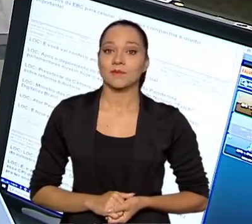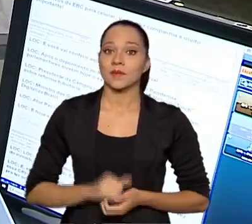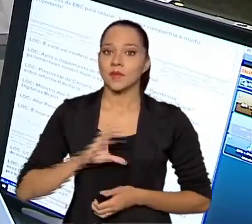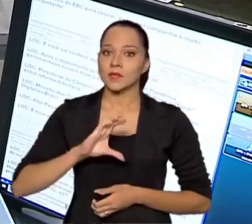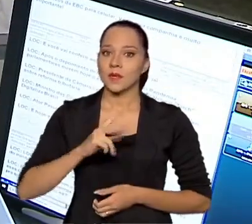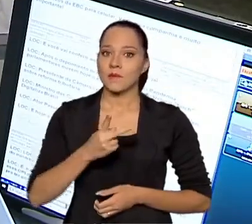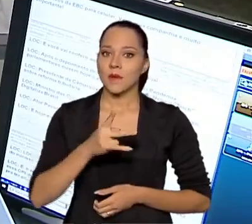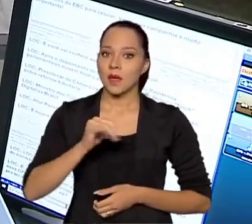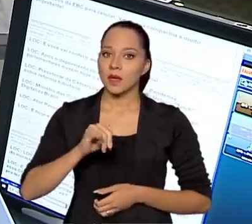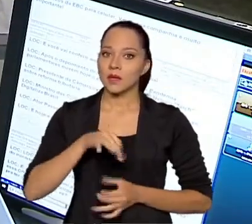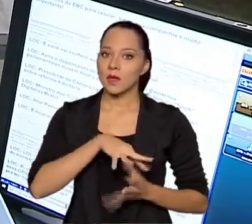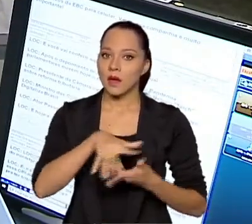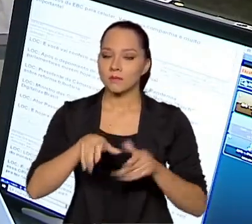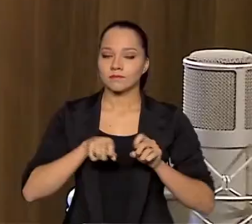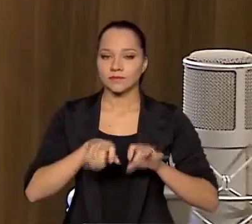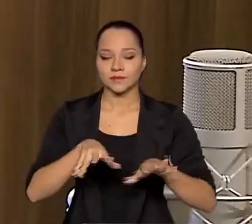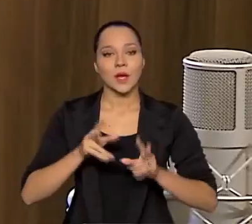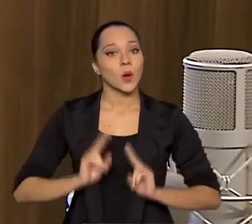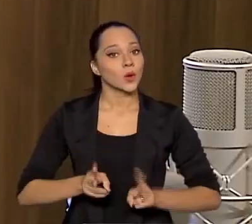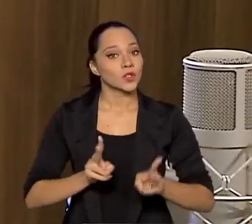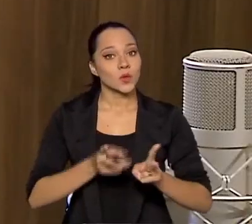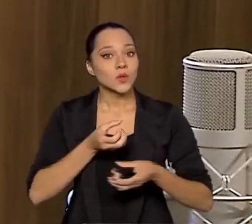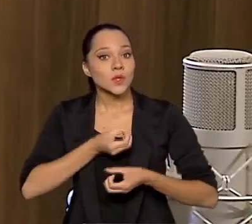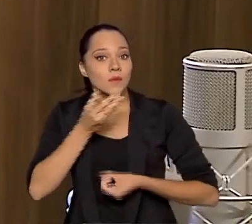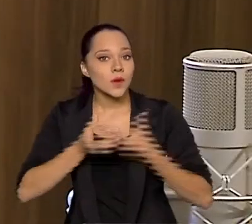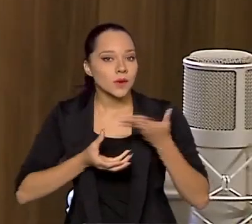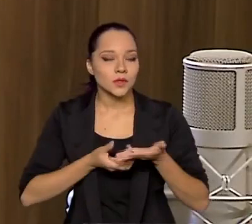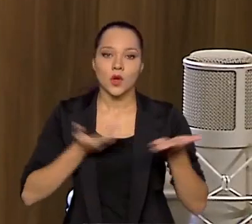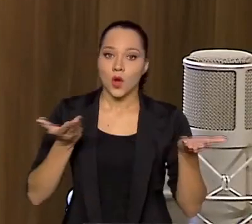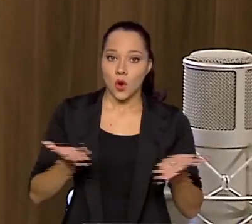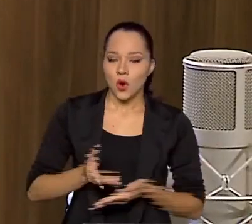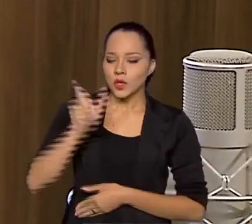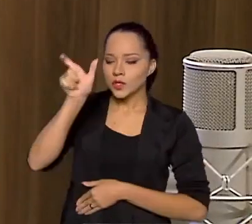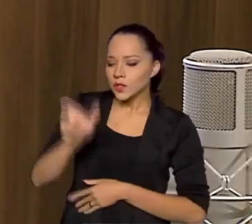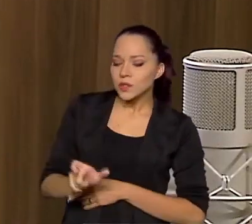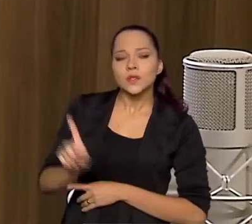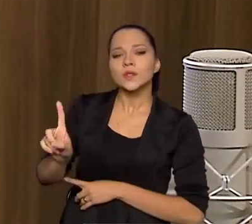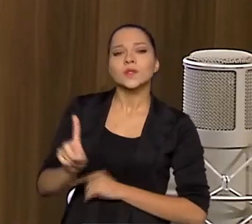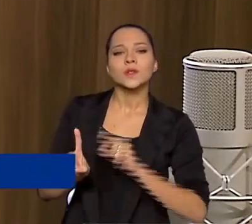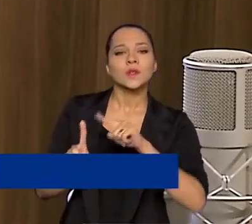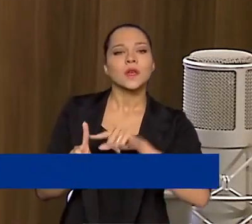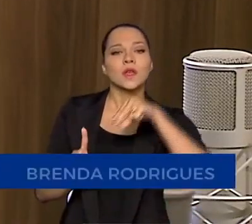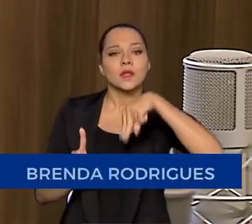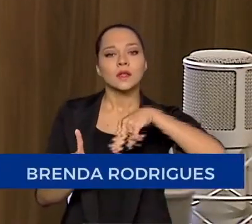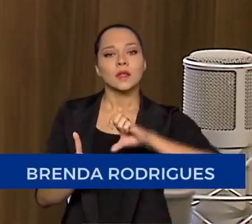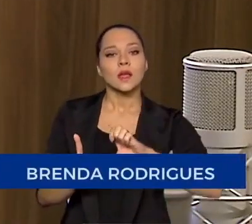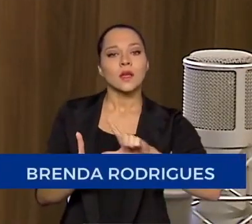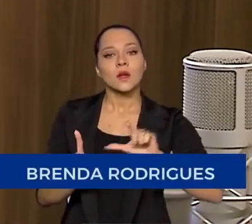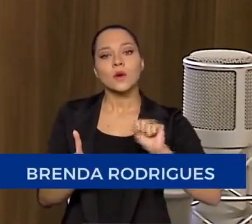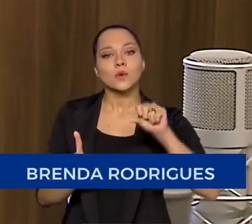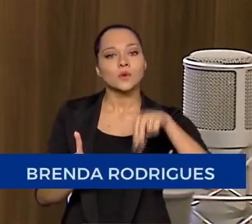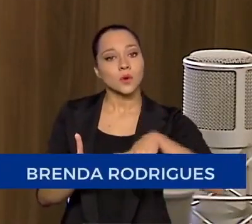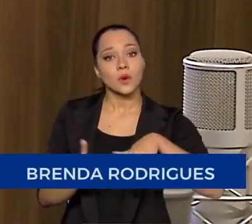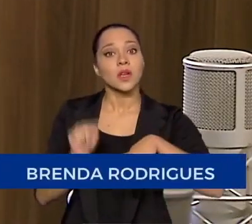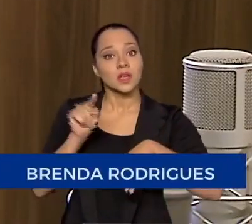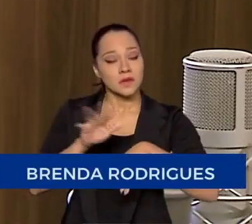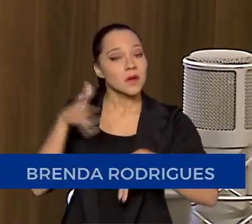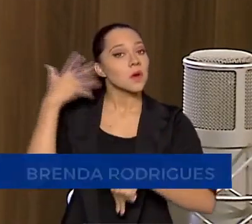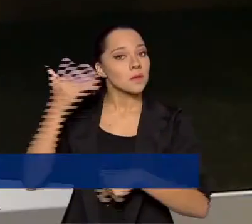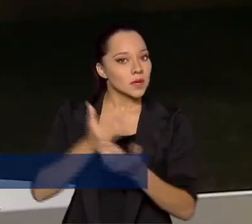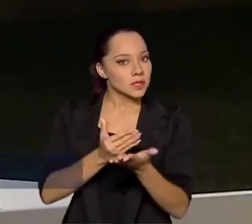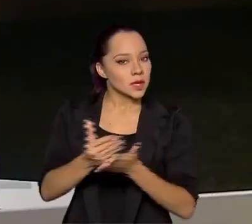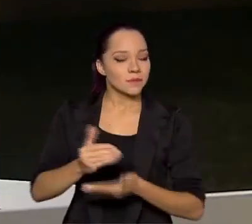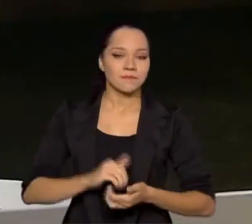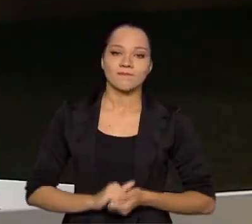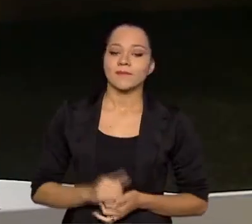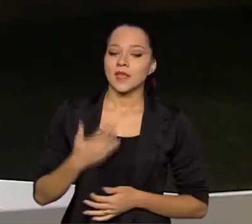CPI da pandemia. Continuam os depoimentos. Hoje é a vez do ministro Nelson Teich. Depoimento que começa logo mais. É, e a